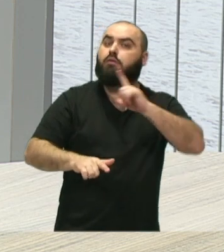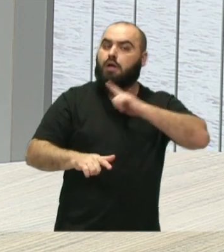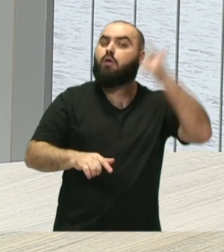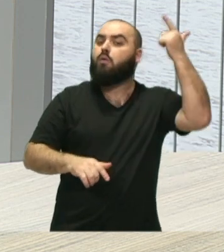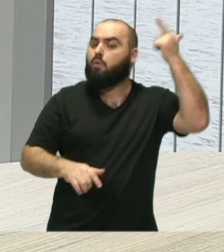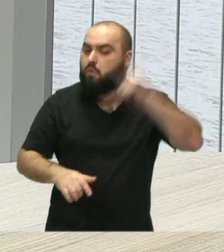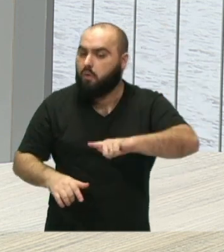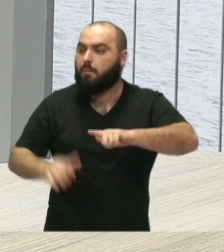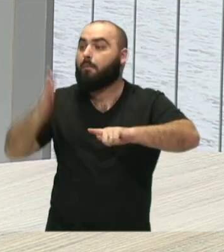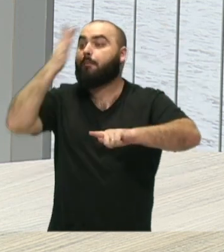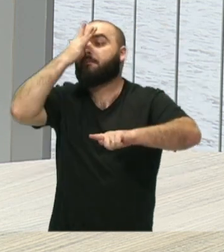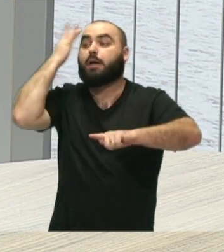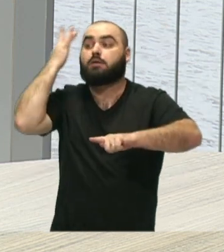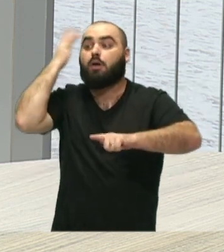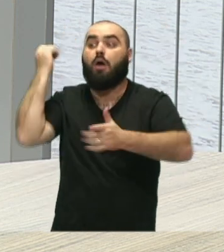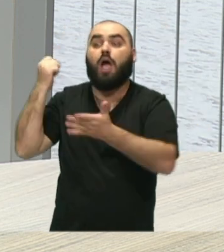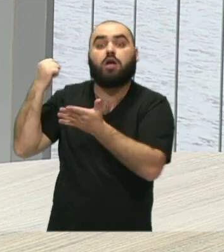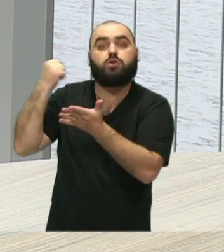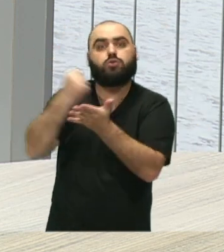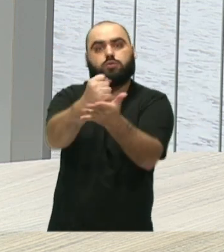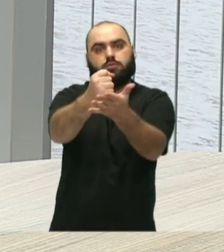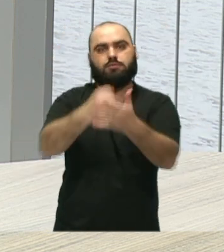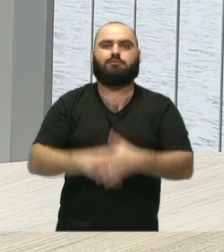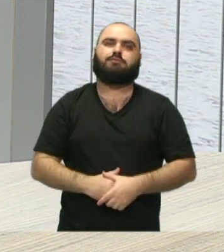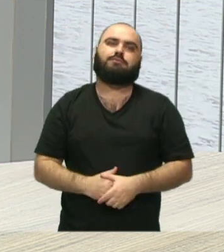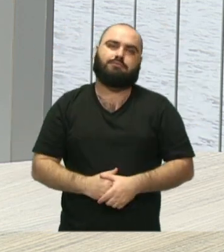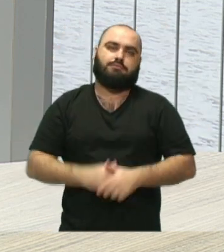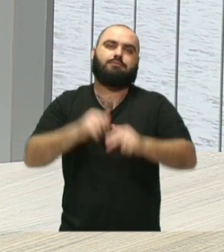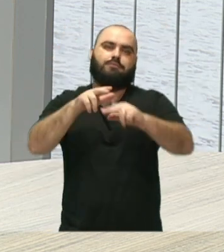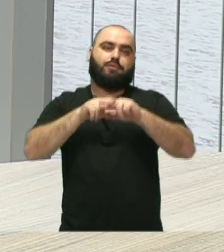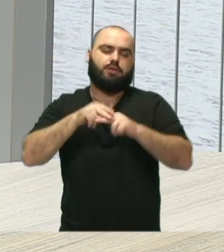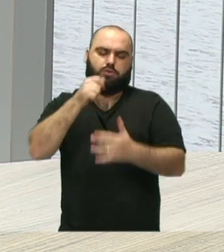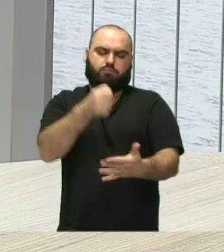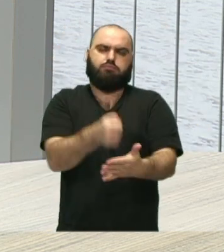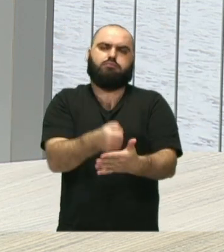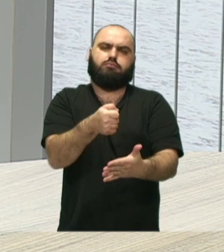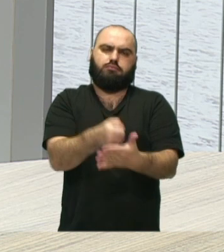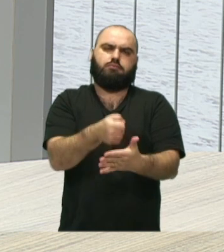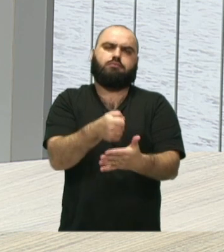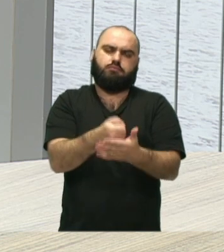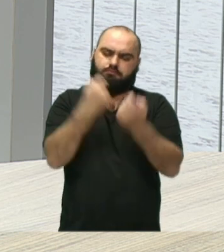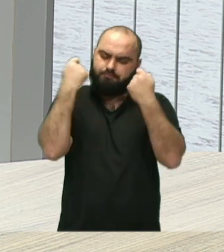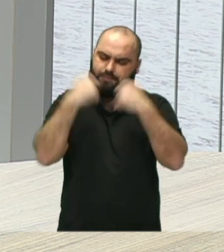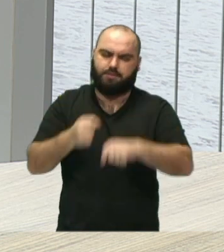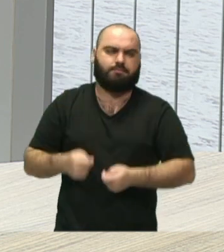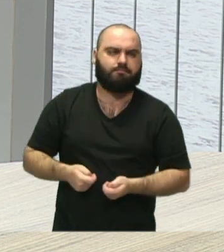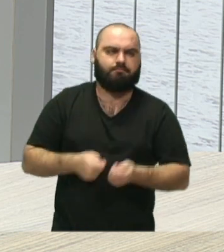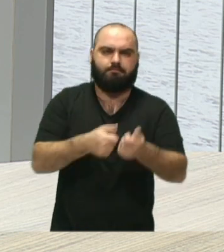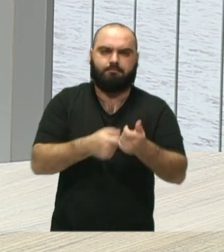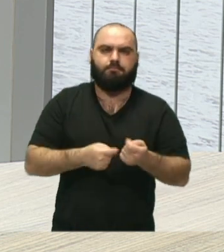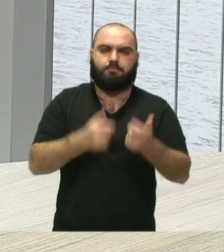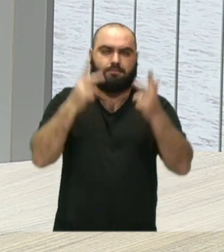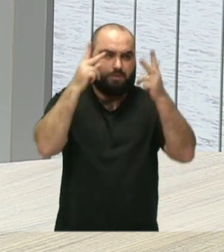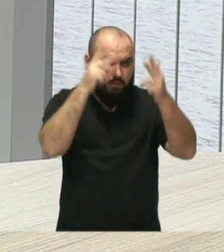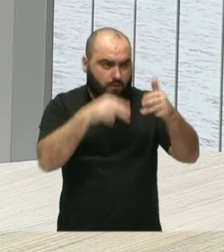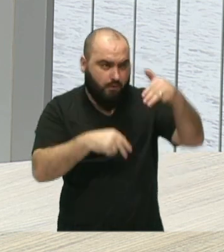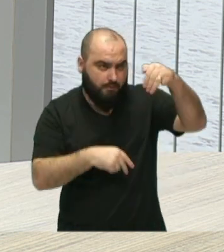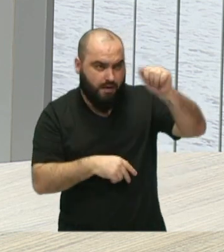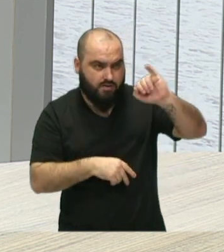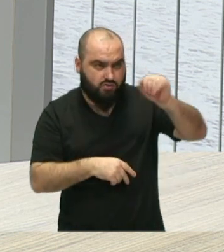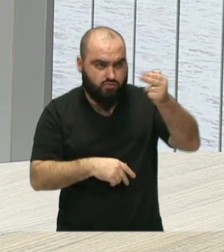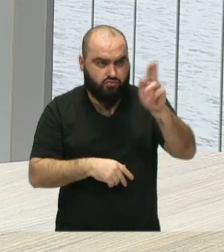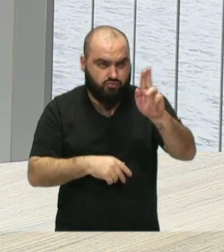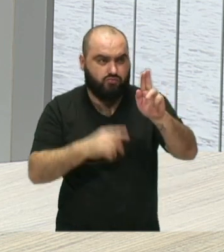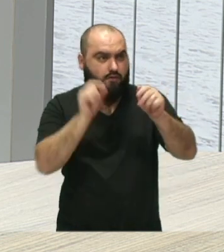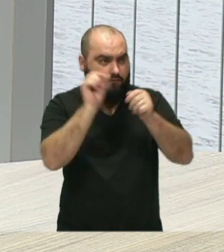aquelas conquistas aconteceram. Então a nossa obrigação é que a gente possa também se doar um tanto, tal qual a Maju tenho certeza que faz, cada um no